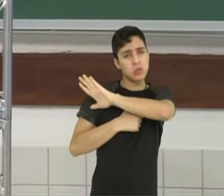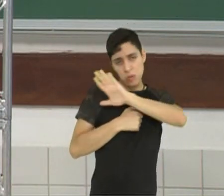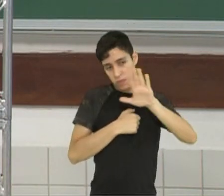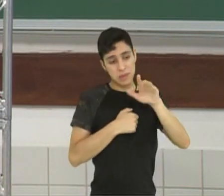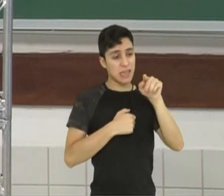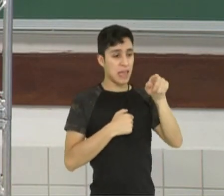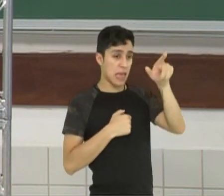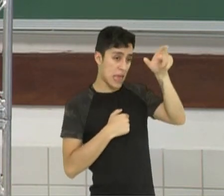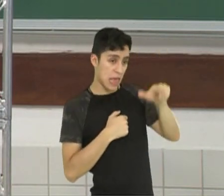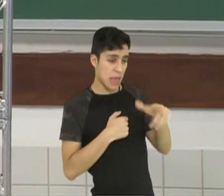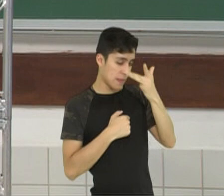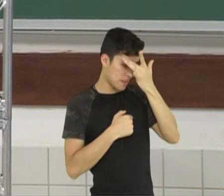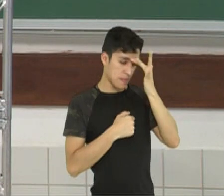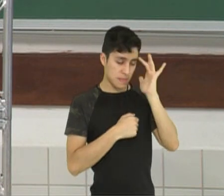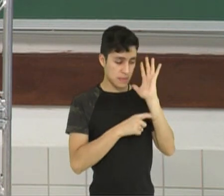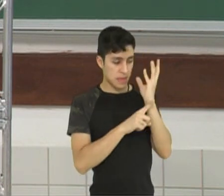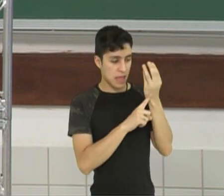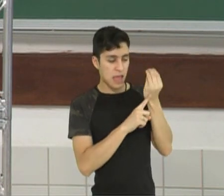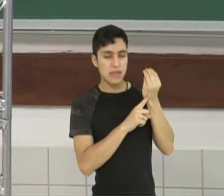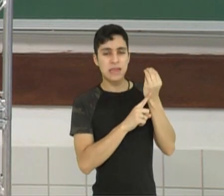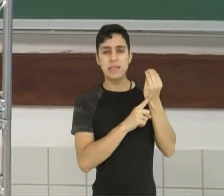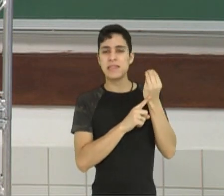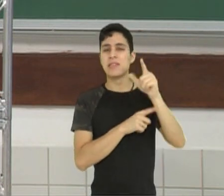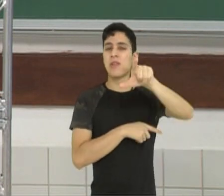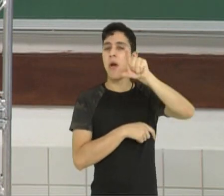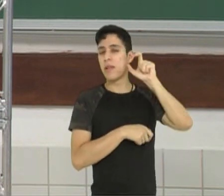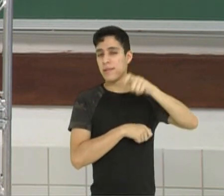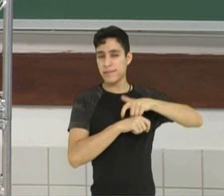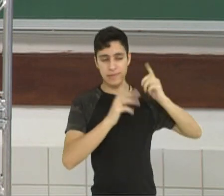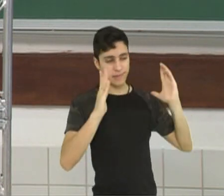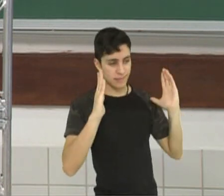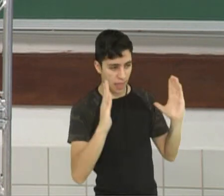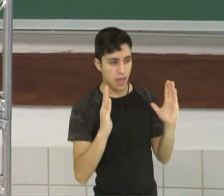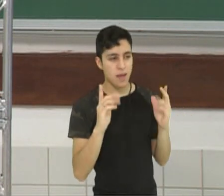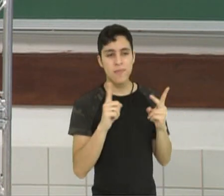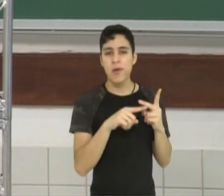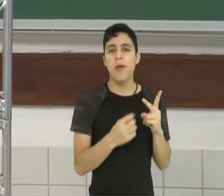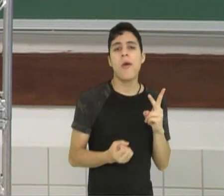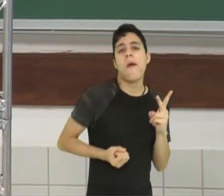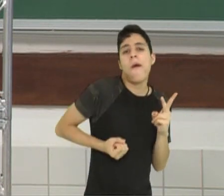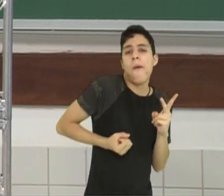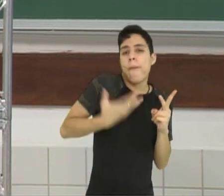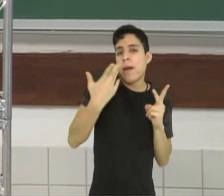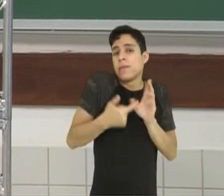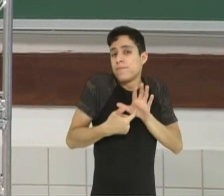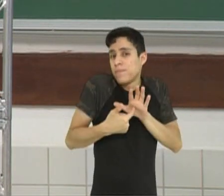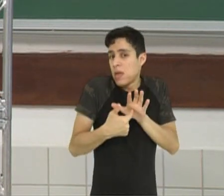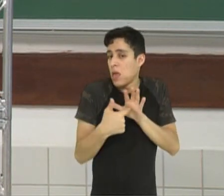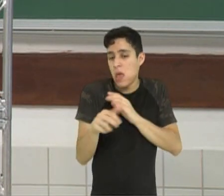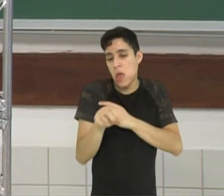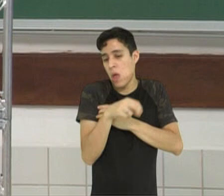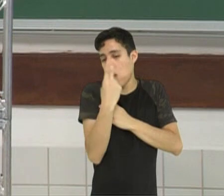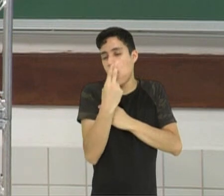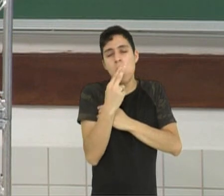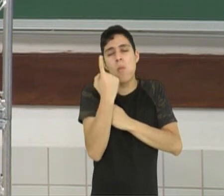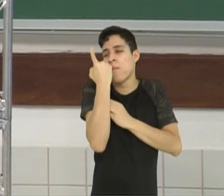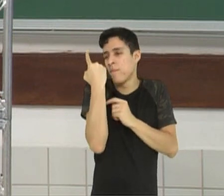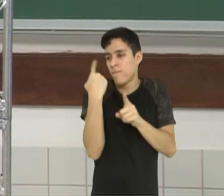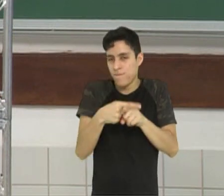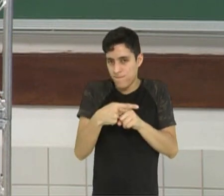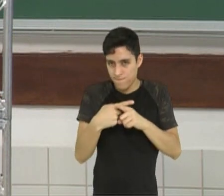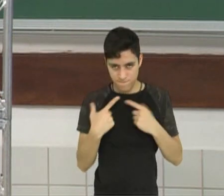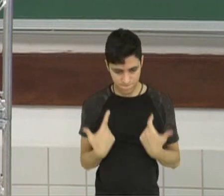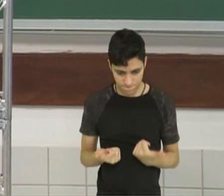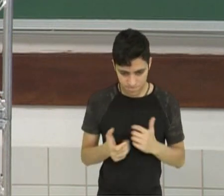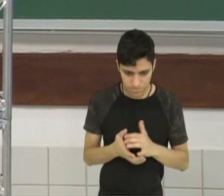o artista que vai decidir o tempo dessa obra, né? Quantas vezes ela vai se repetir ou se ela não vai se repetir,